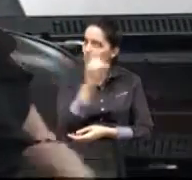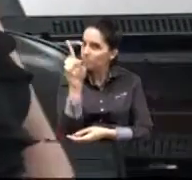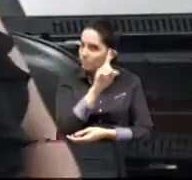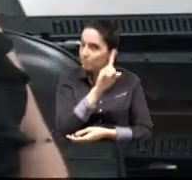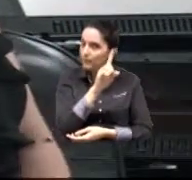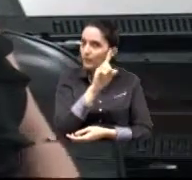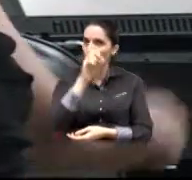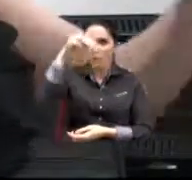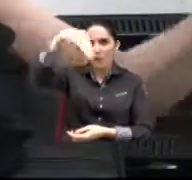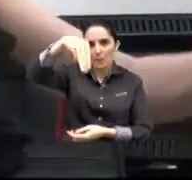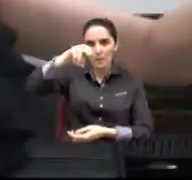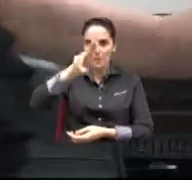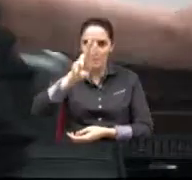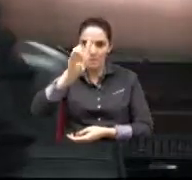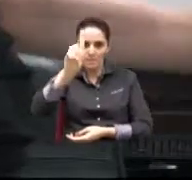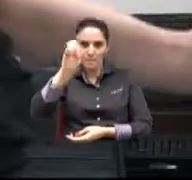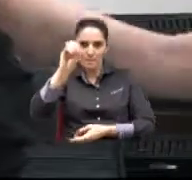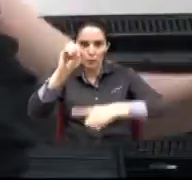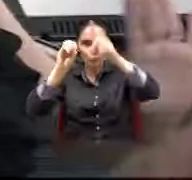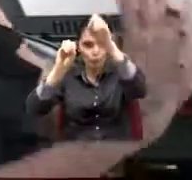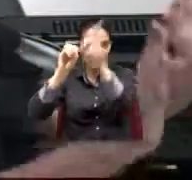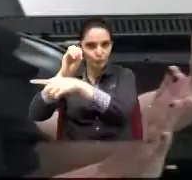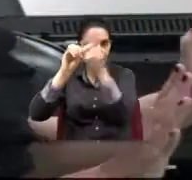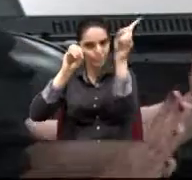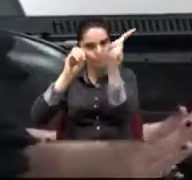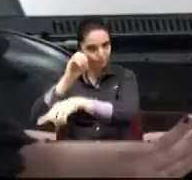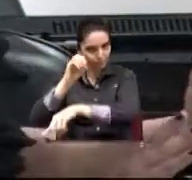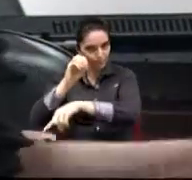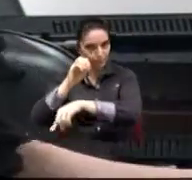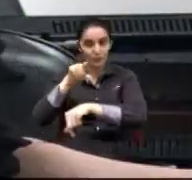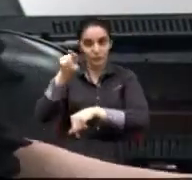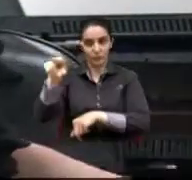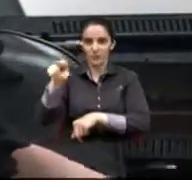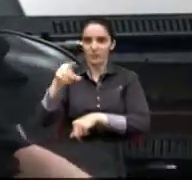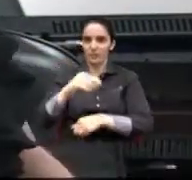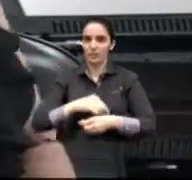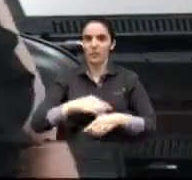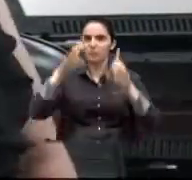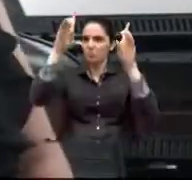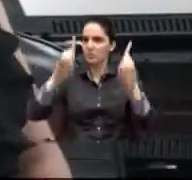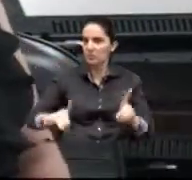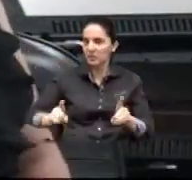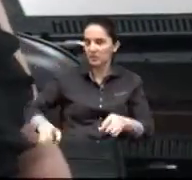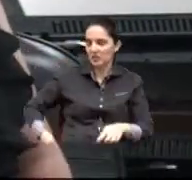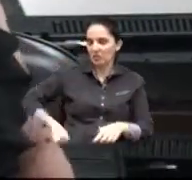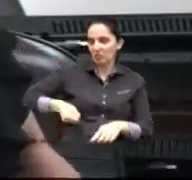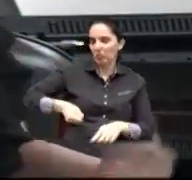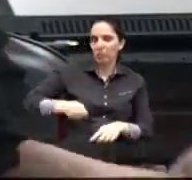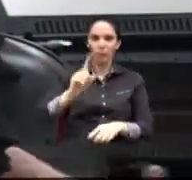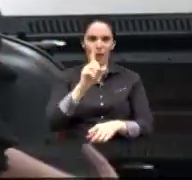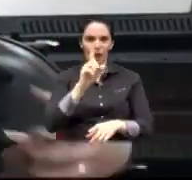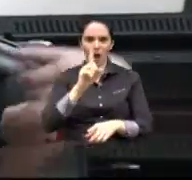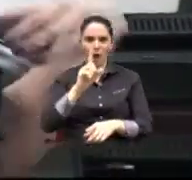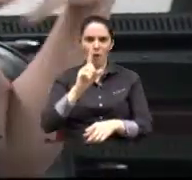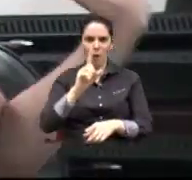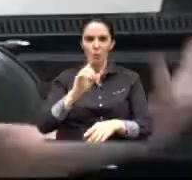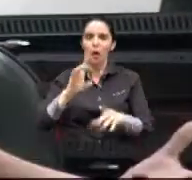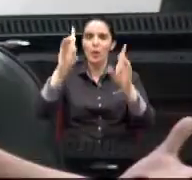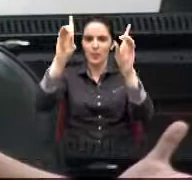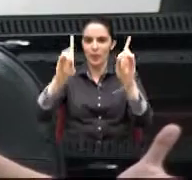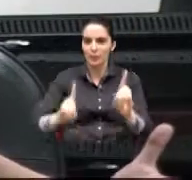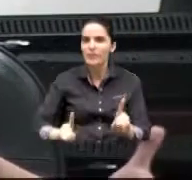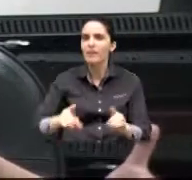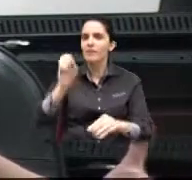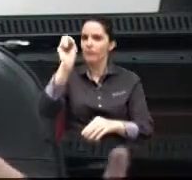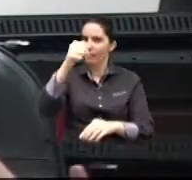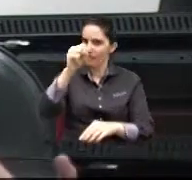pela nomenclatura. Pessoa com deficiência, porque vocês não são portadores de nada. Então, aos poucos, a gente vai mudando a